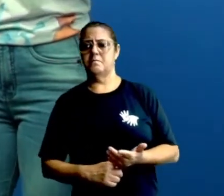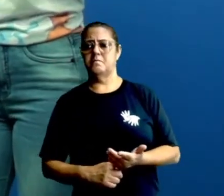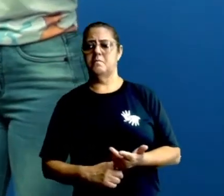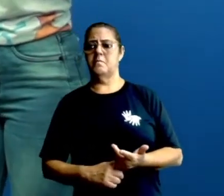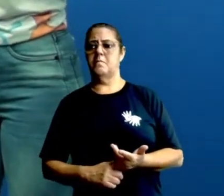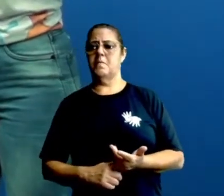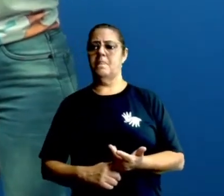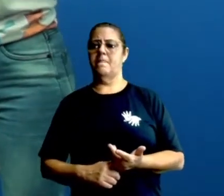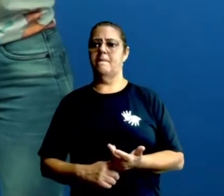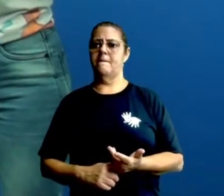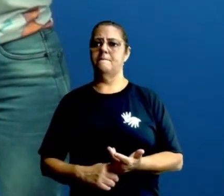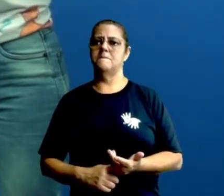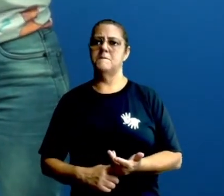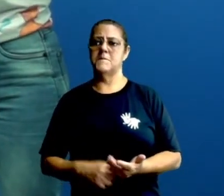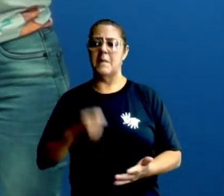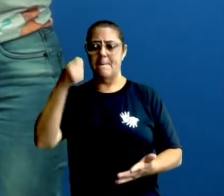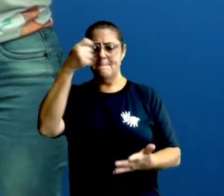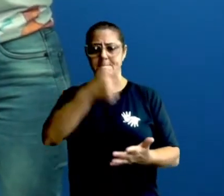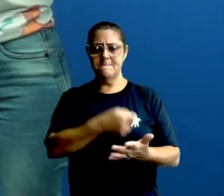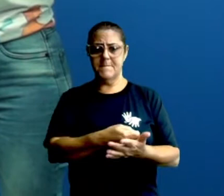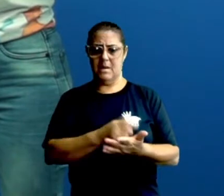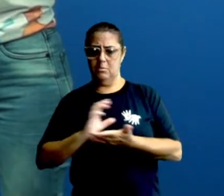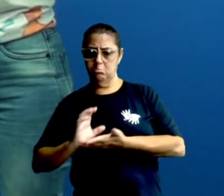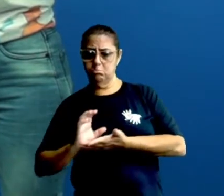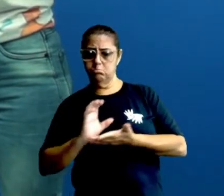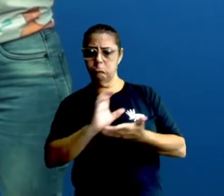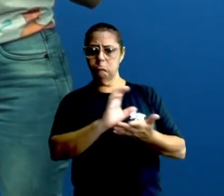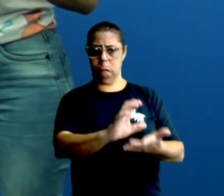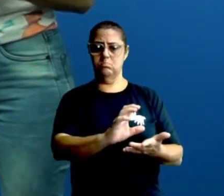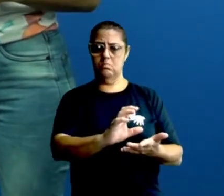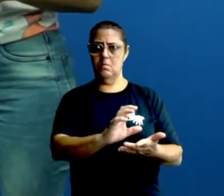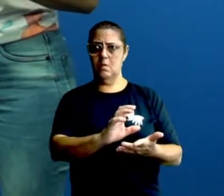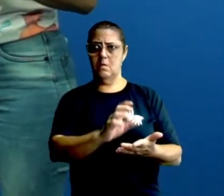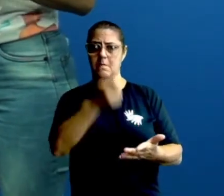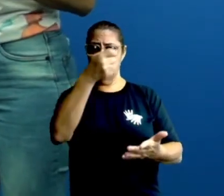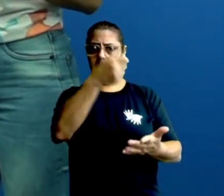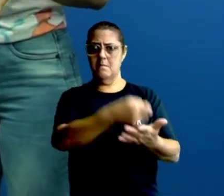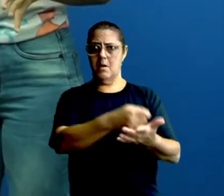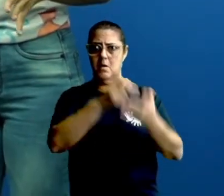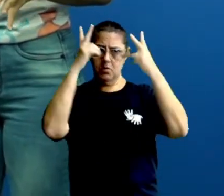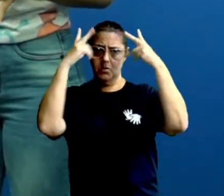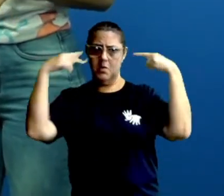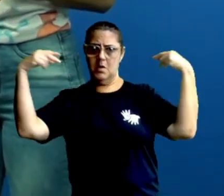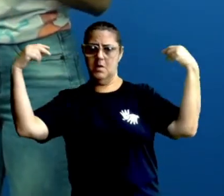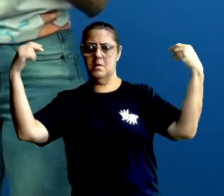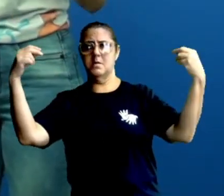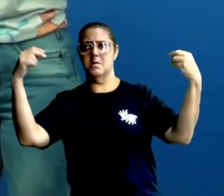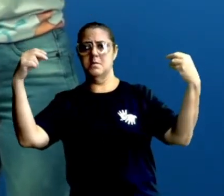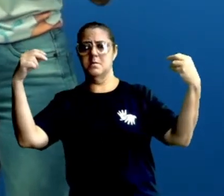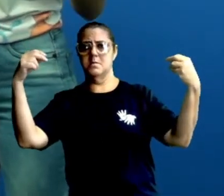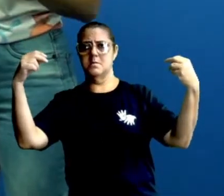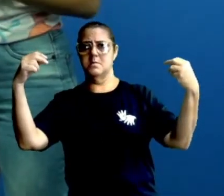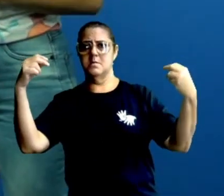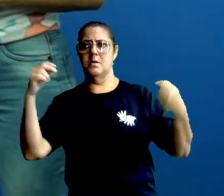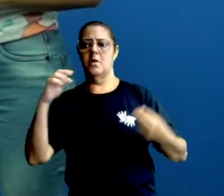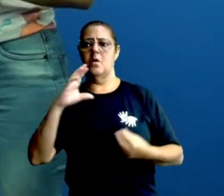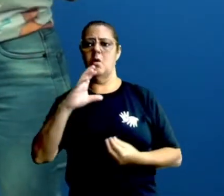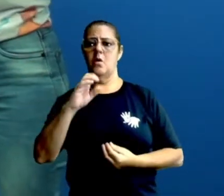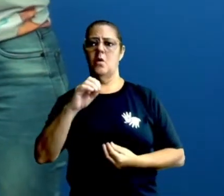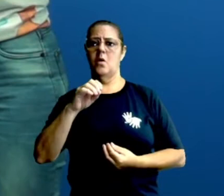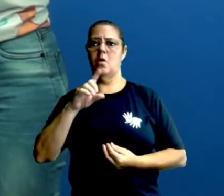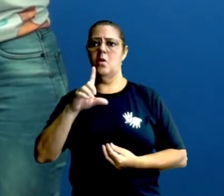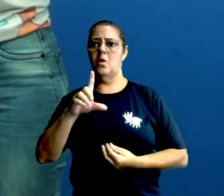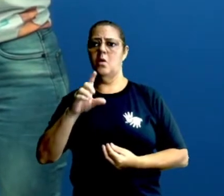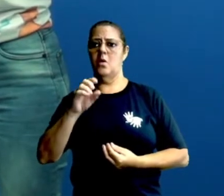vai pagar uma quantia para que uma indenização para que os holandeses, na verdade a colônia portuguesa,